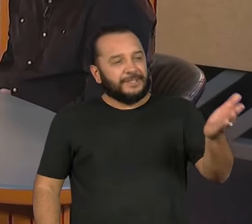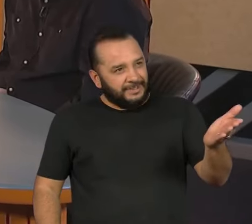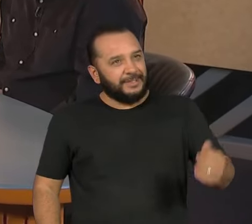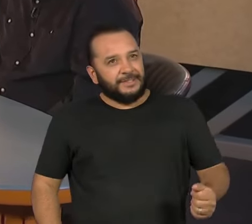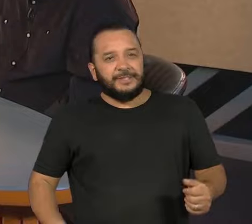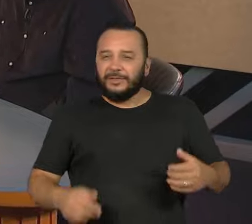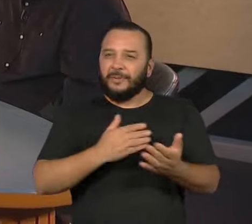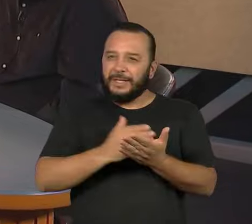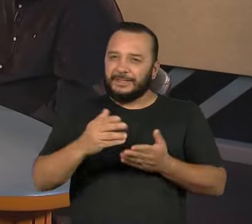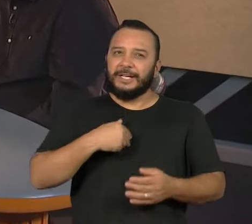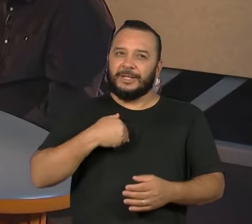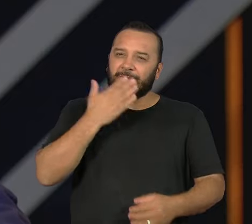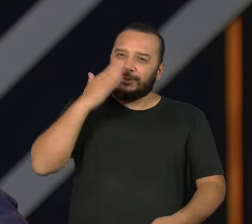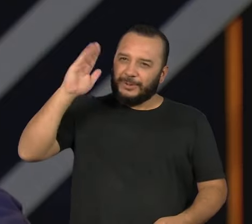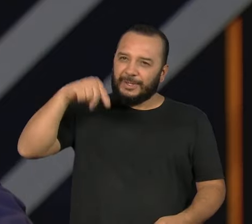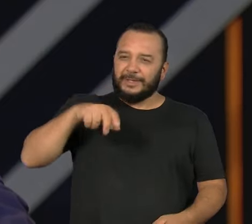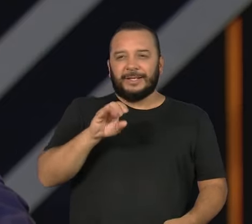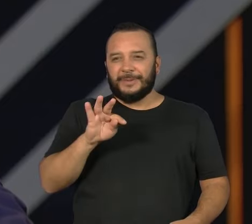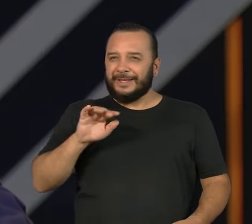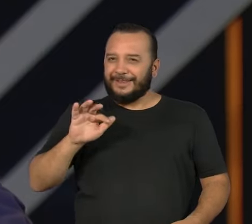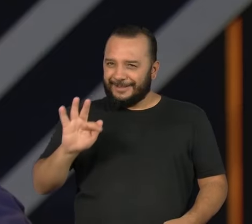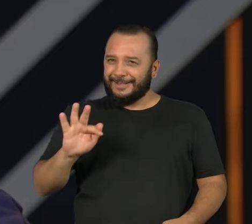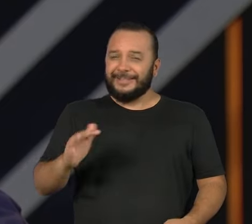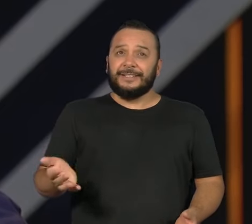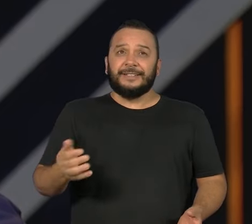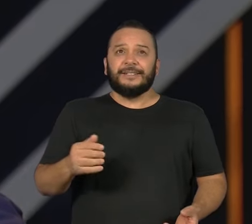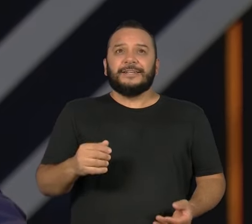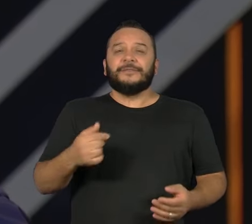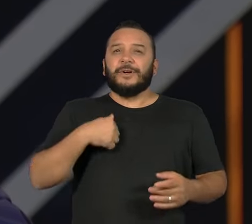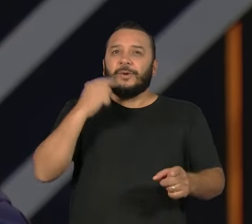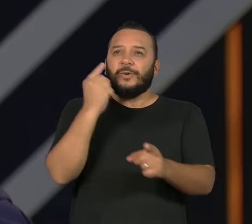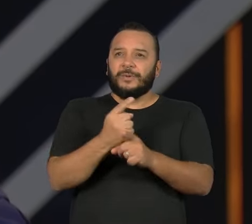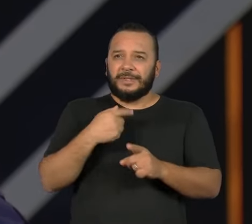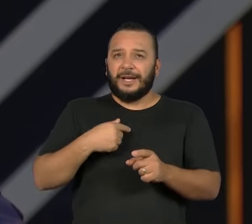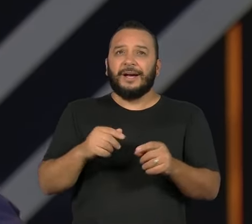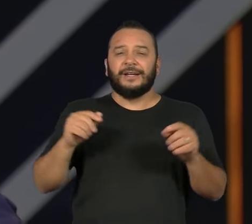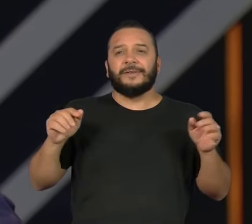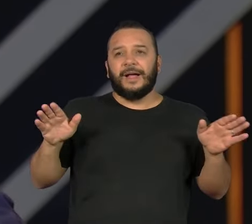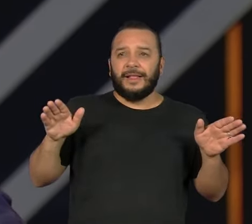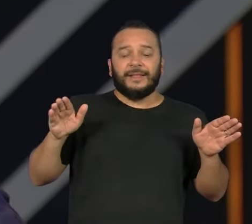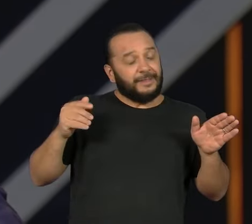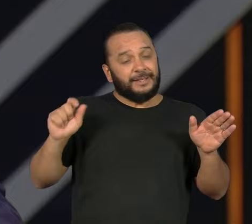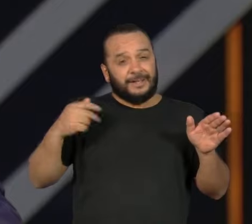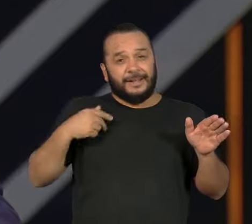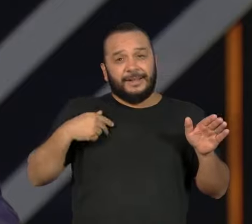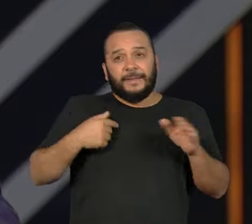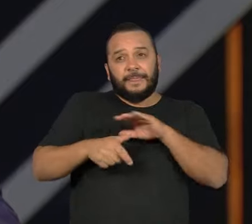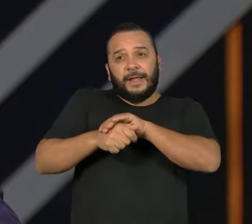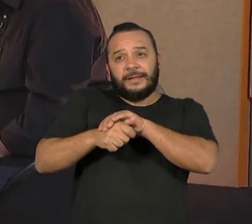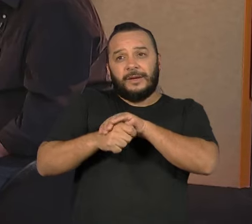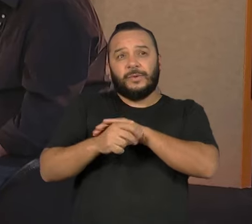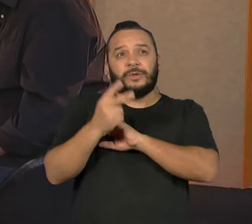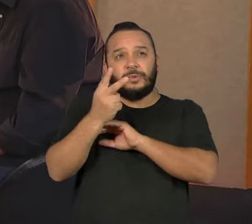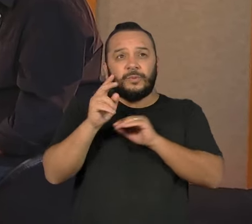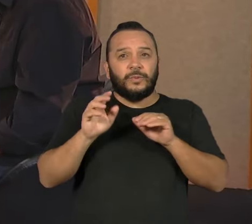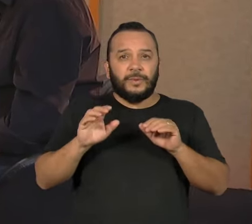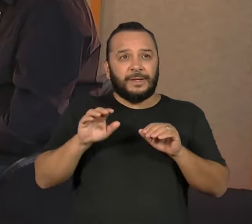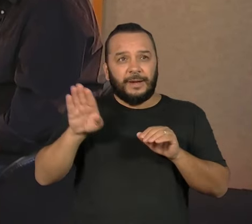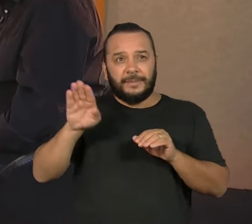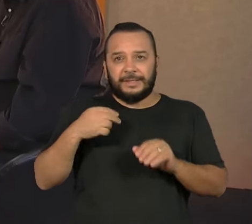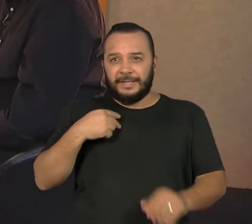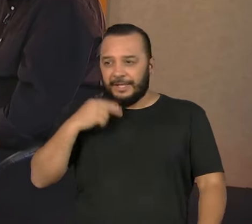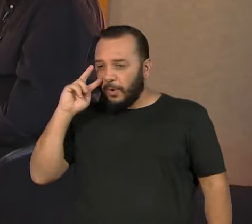aqui, mas o Jô Soares, através do SBT, provavelmente... É, e foi encontrada uma tartaruga de duas cabeças no sul da América do Sul, encalhada. Ele olhou assim para trás, mas